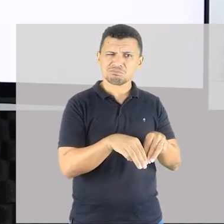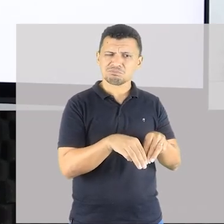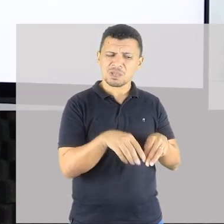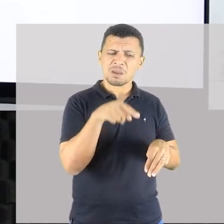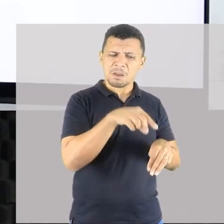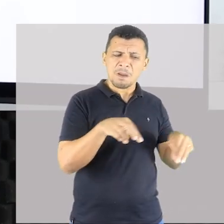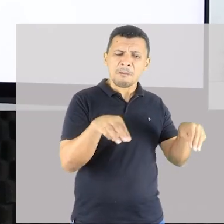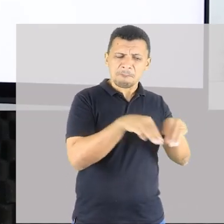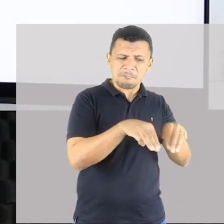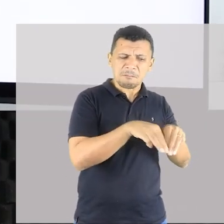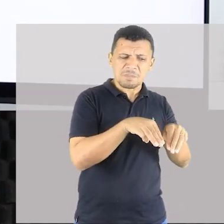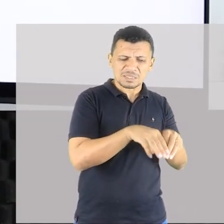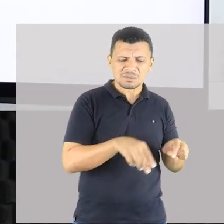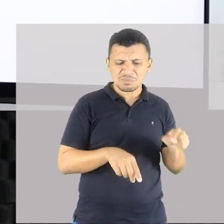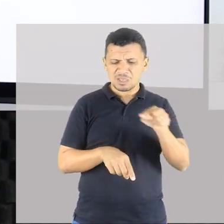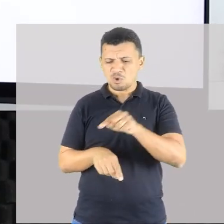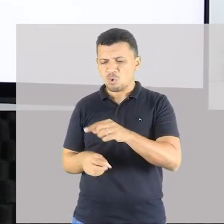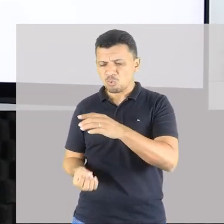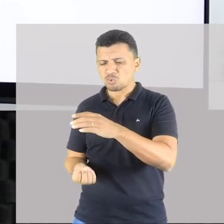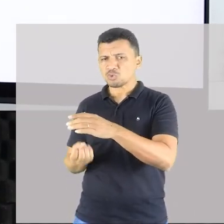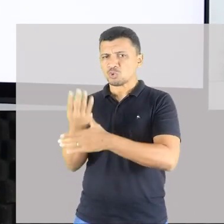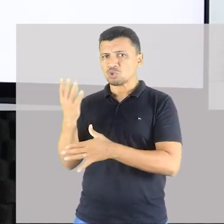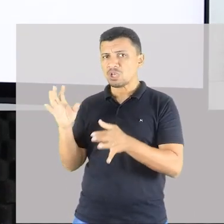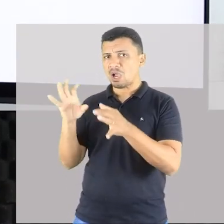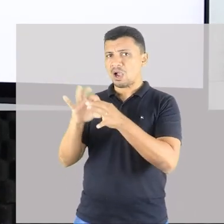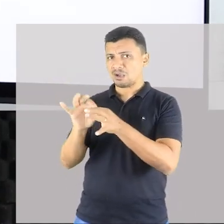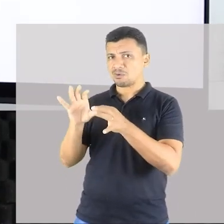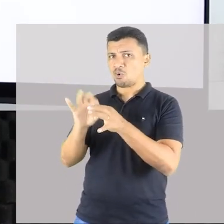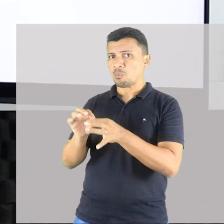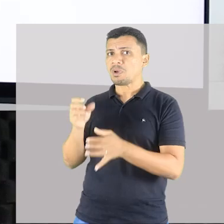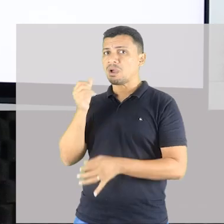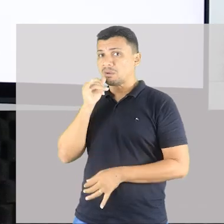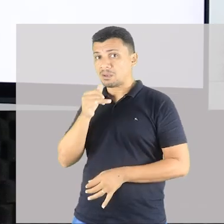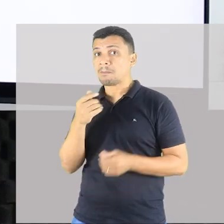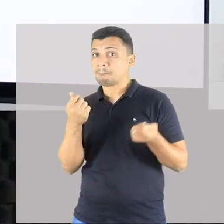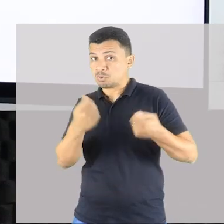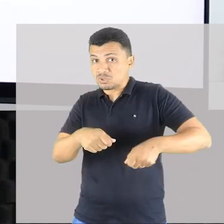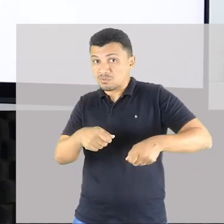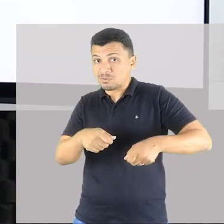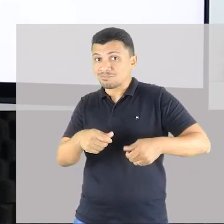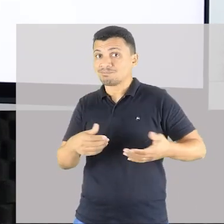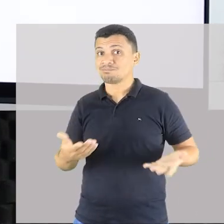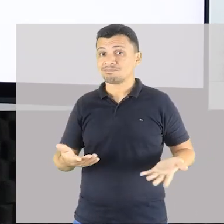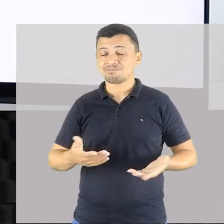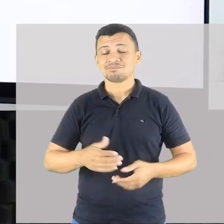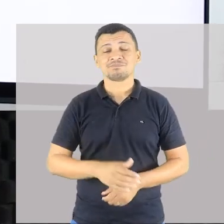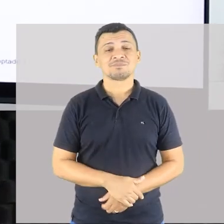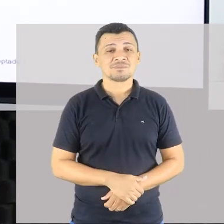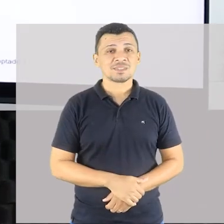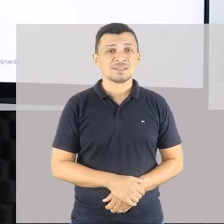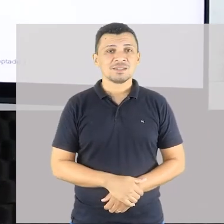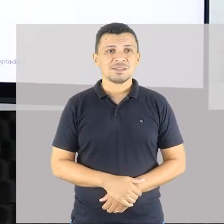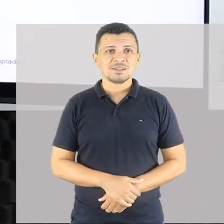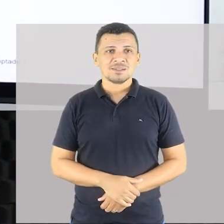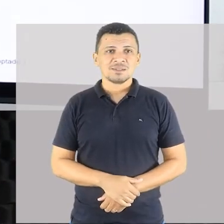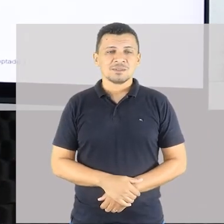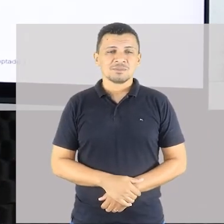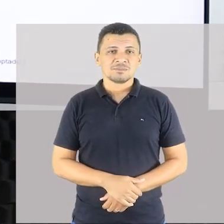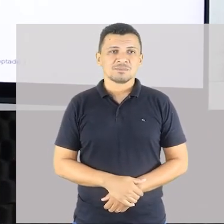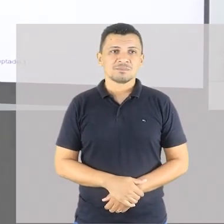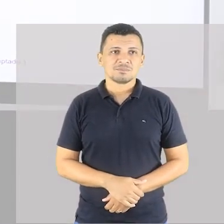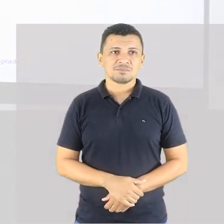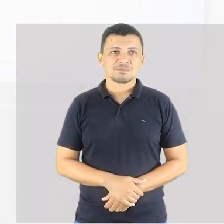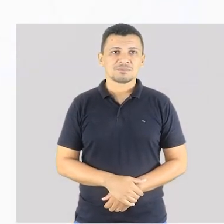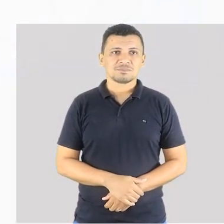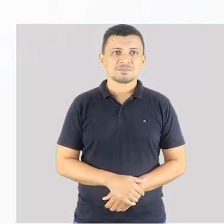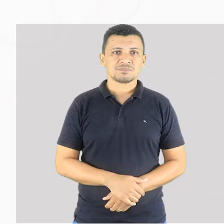elétrica? Era possível, isto é, se o efeito magnético poderia gerar corrente elétrica. Tá,